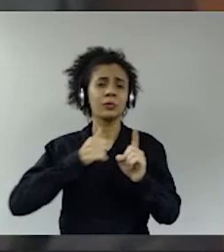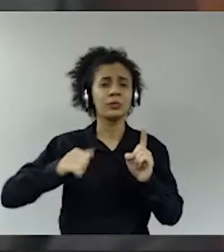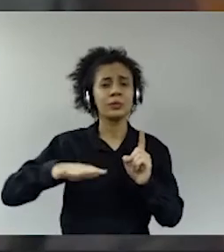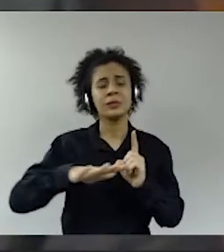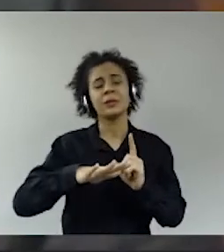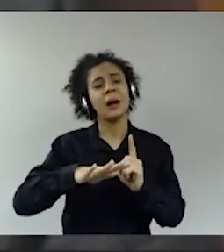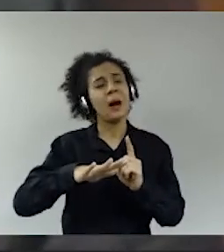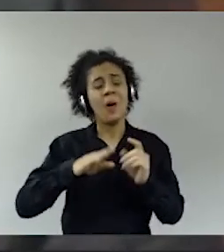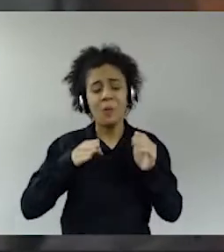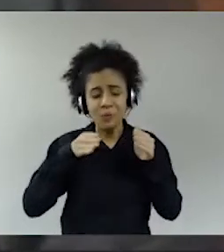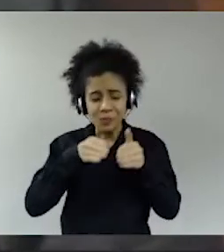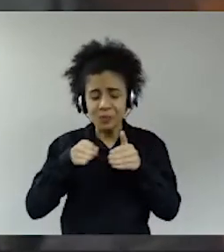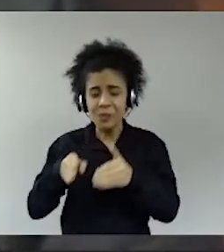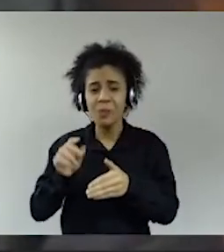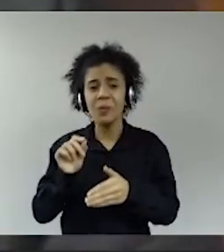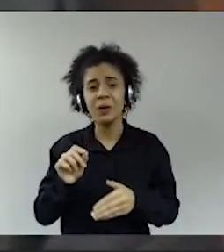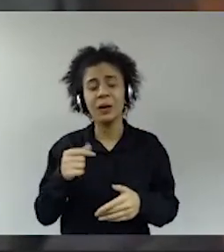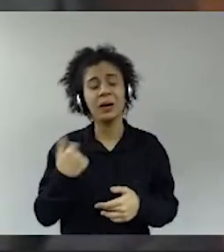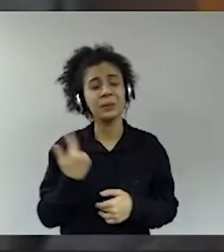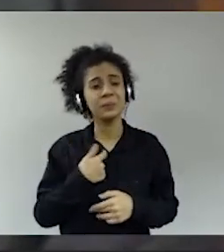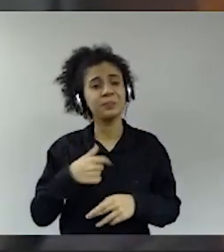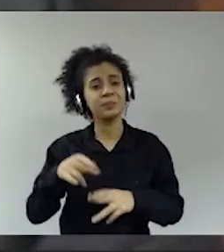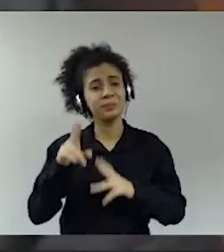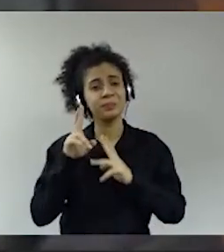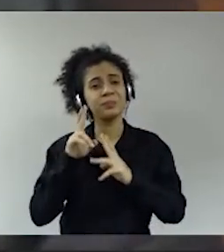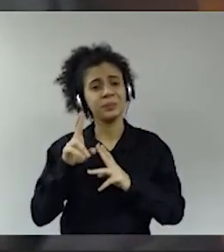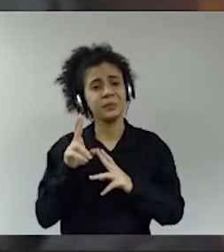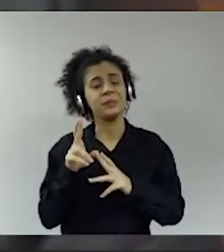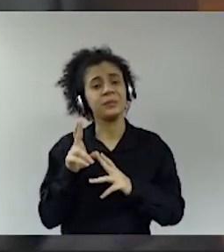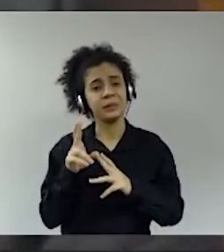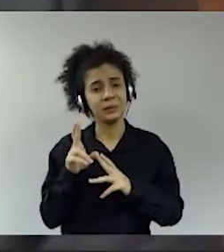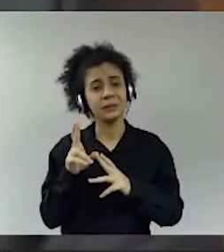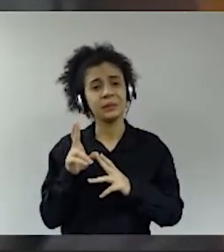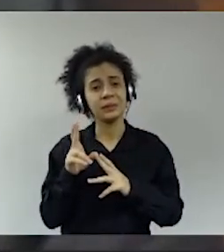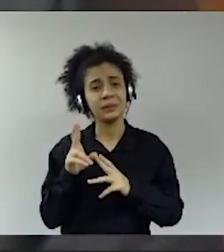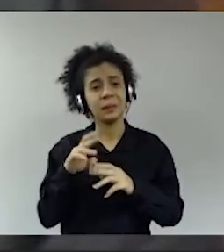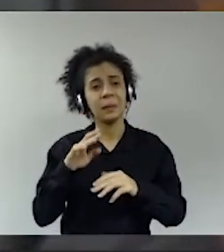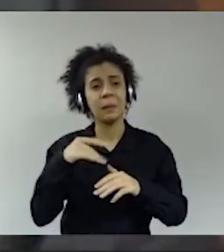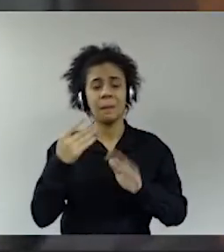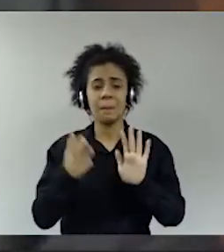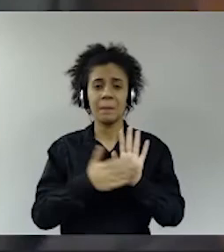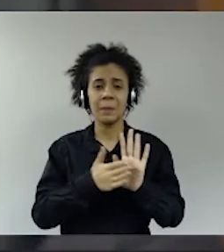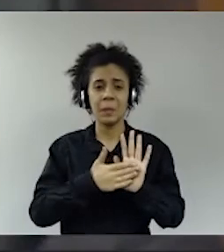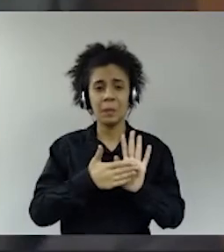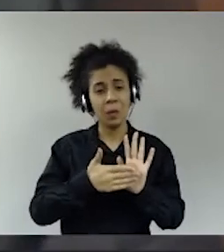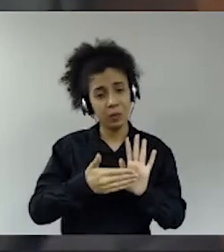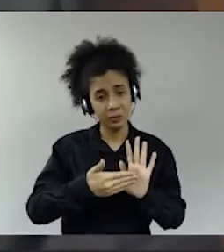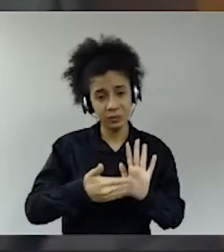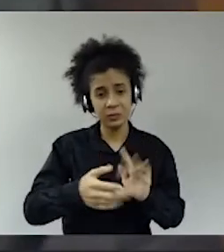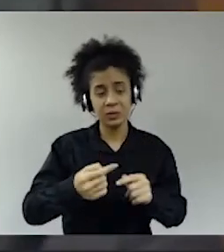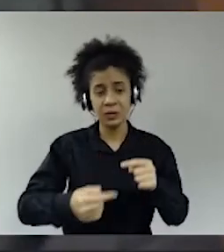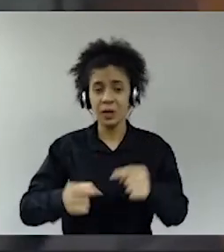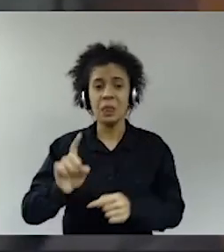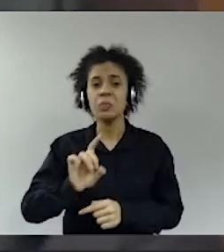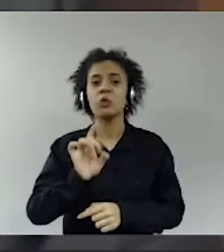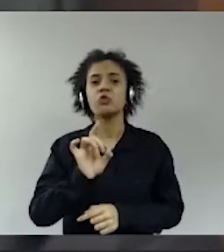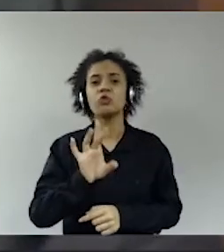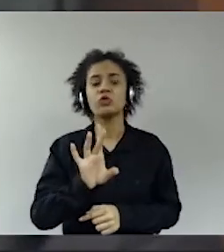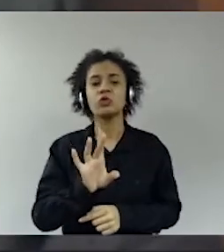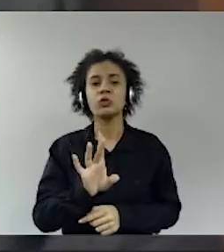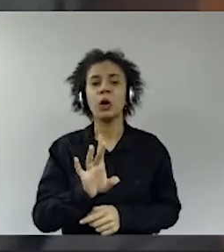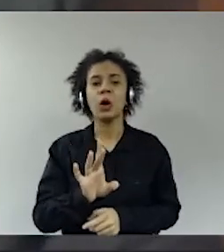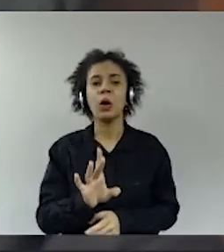muito específicos. Eu espero que esses projetos que vão ser discutidos não